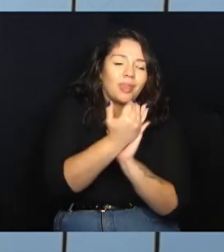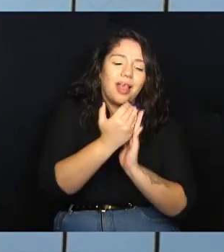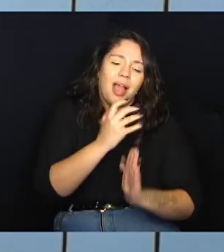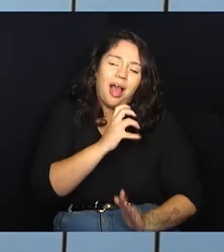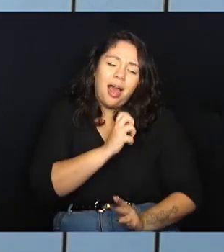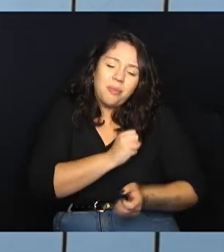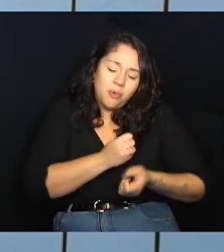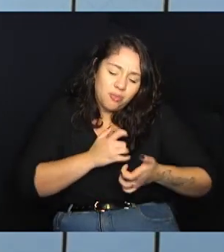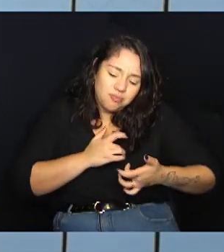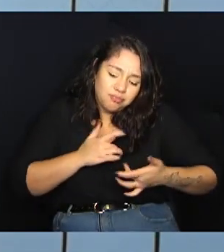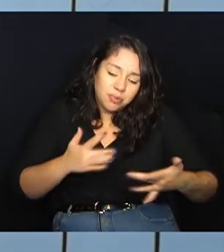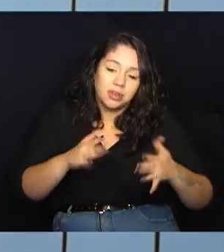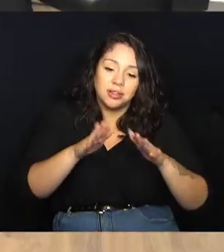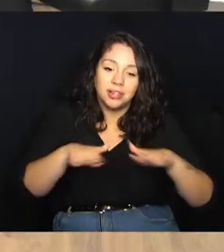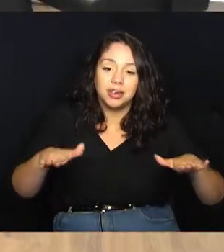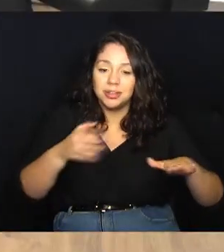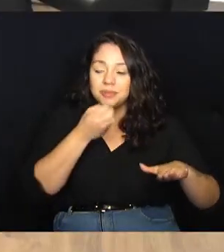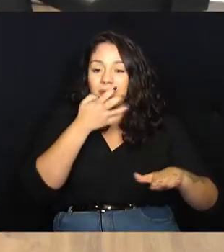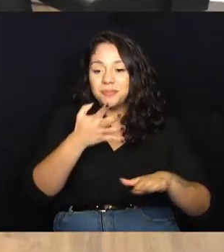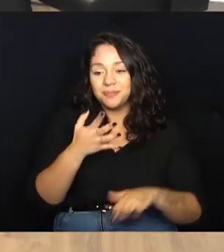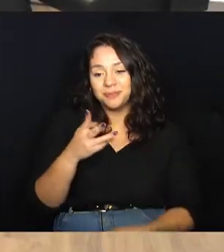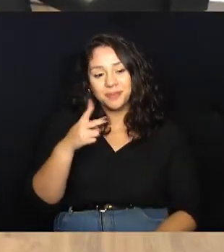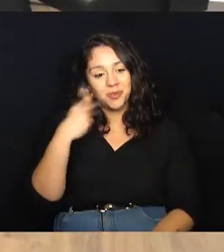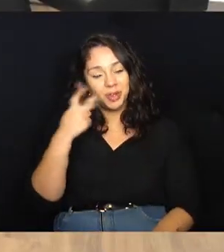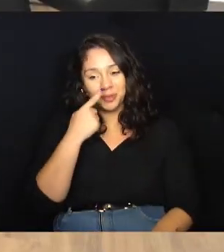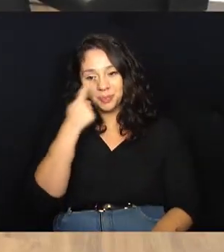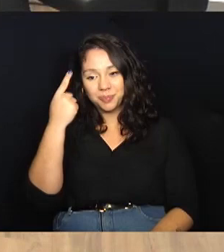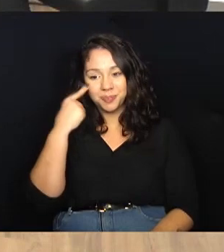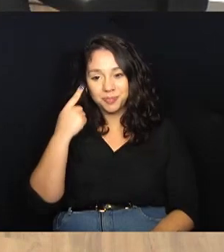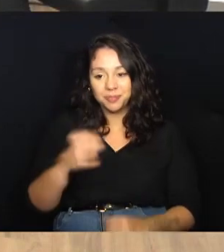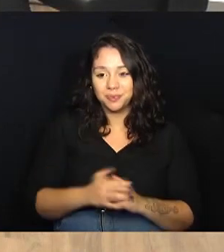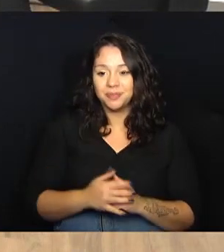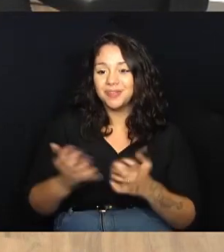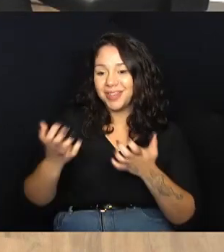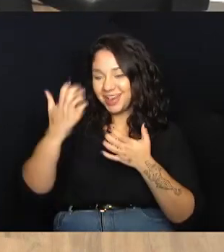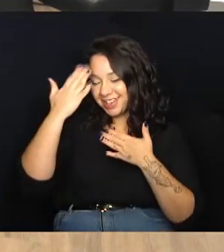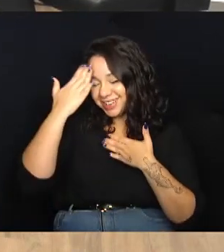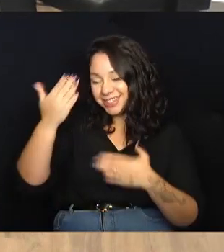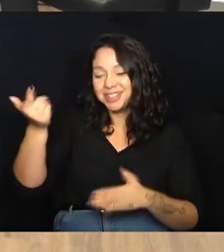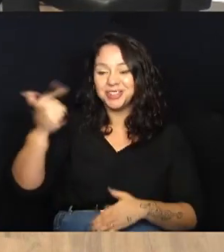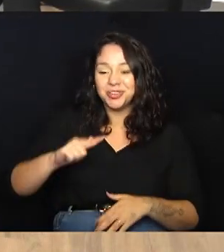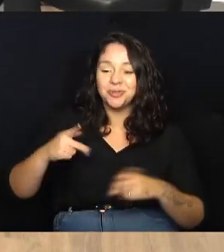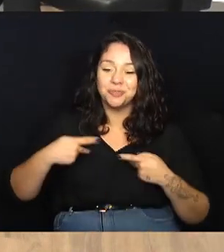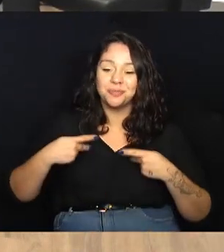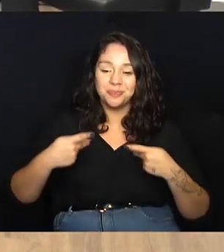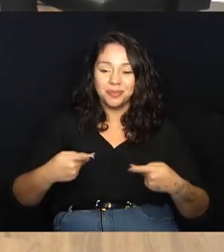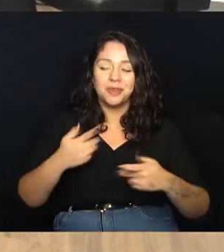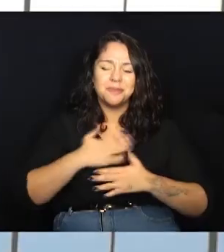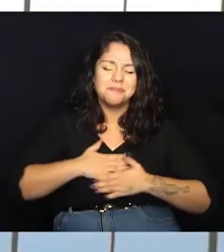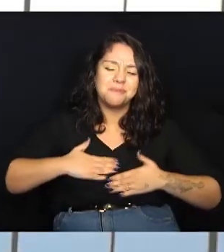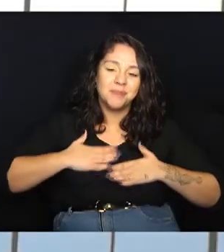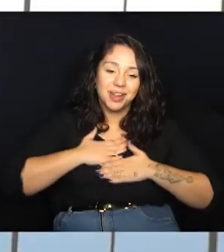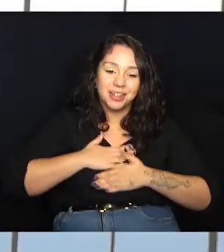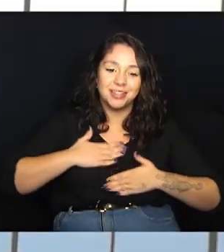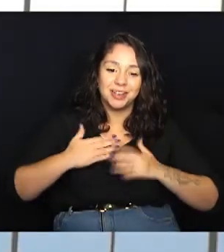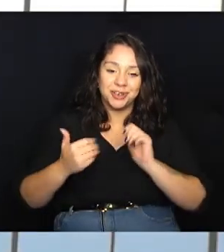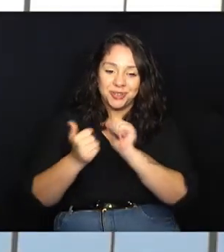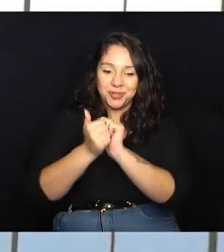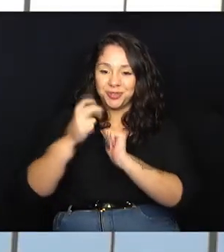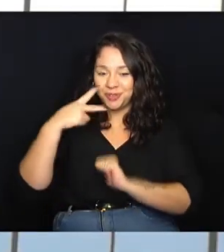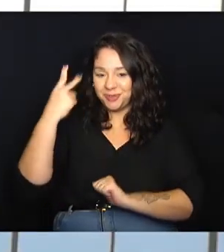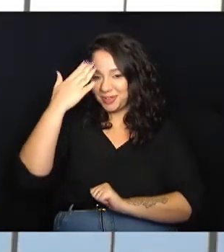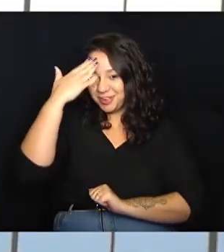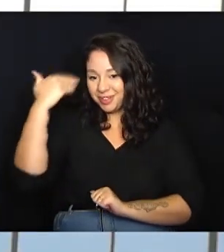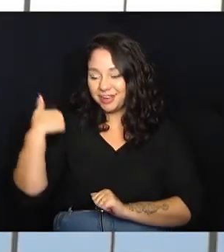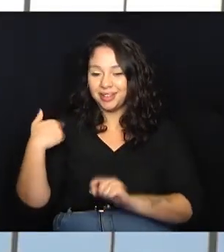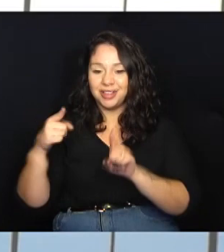dessas crianças. Vereadora Paola. Primeiro, agradecer mais uma vez o convite por estar aqui. É um grande prazer estar aqui com a vereadora Débora Palermo,